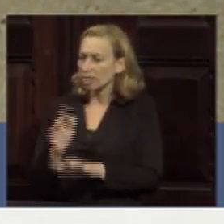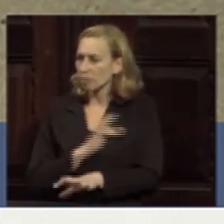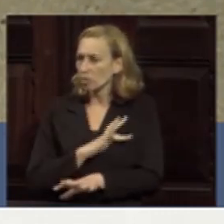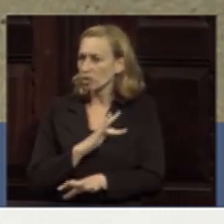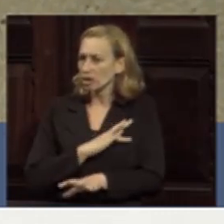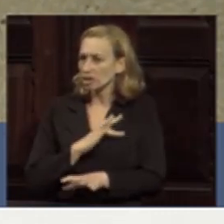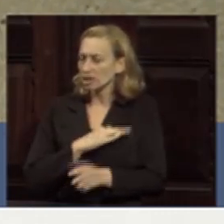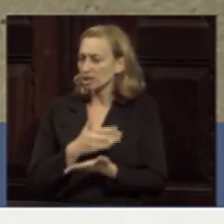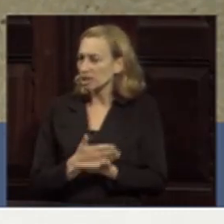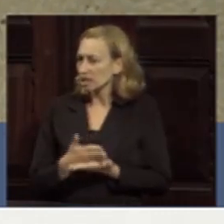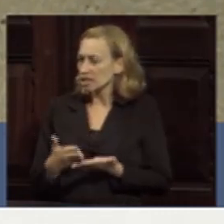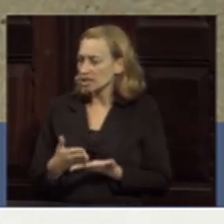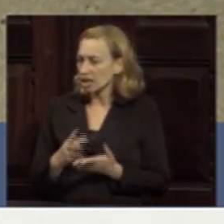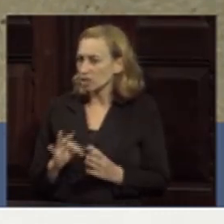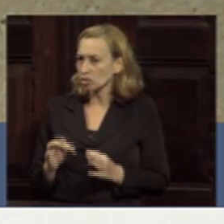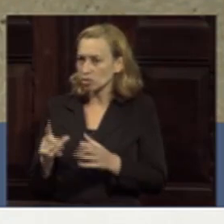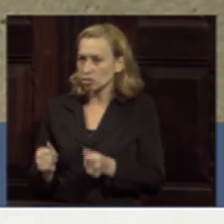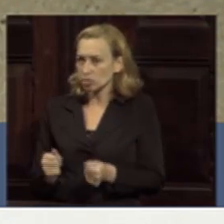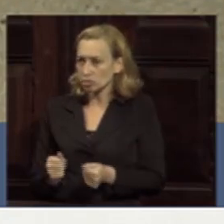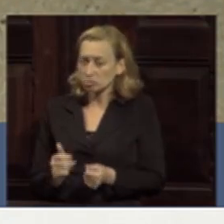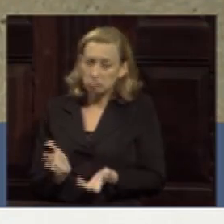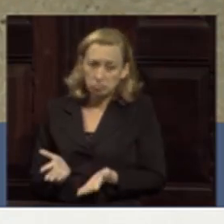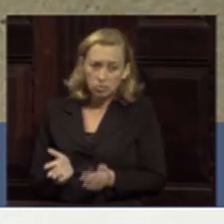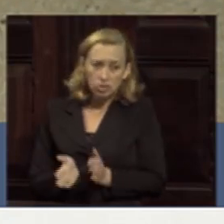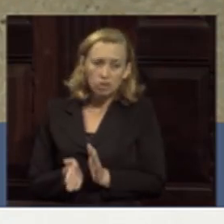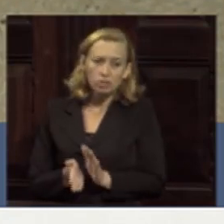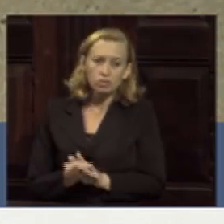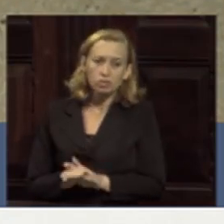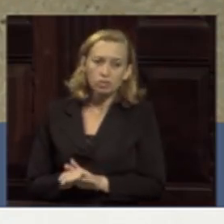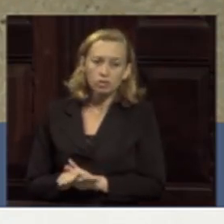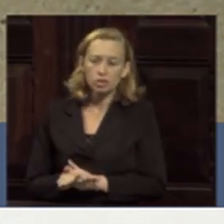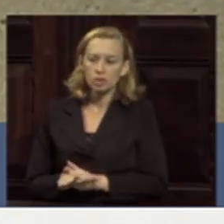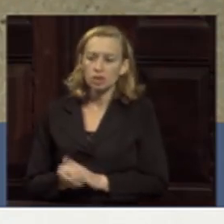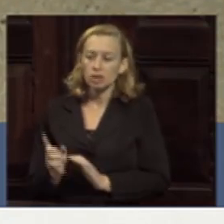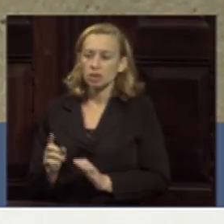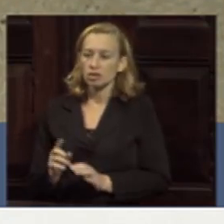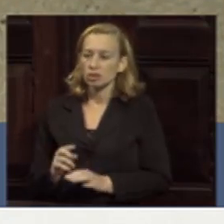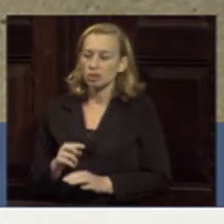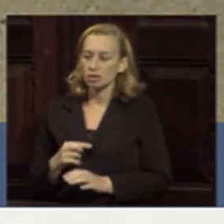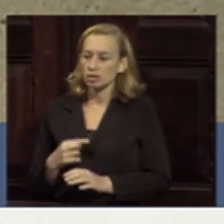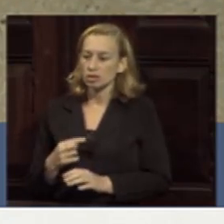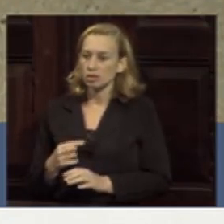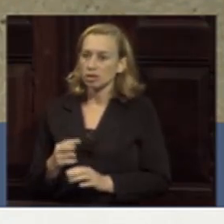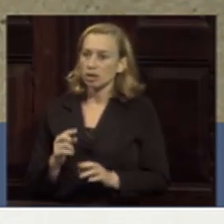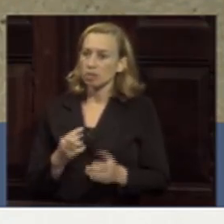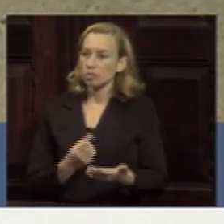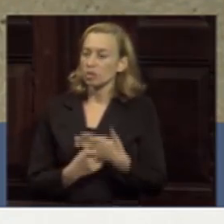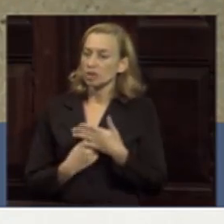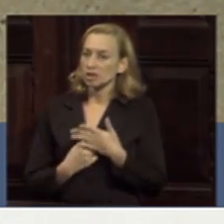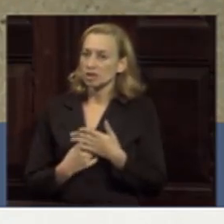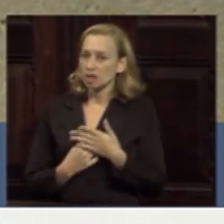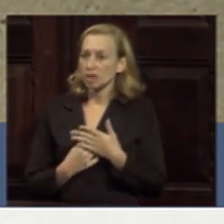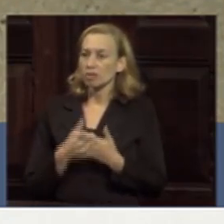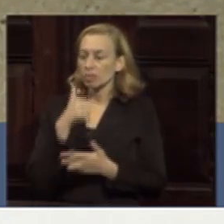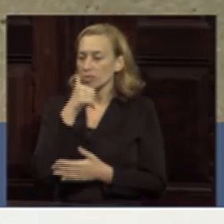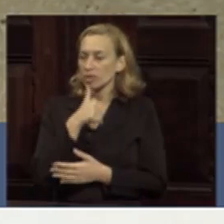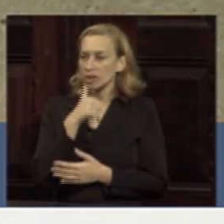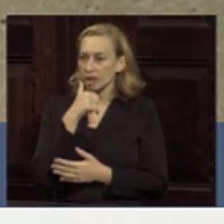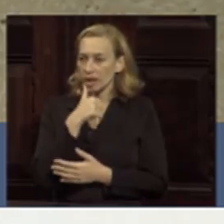gente está querendo incorporar no projeto, através da emenda da Comissão da Mulher e com acordo da